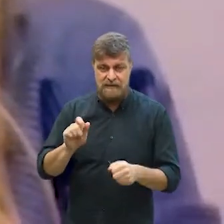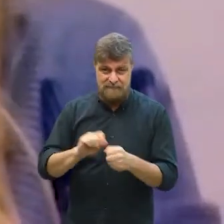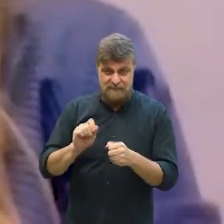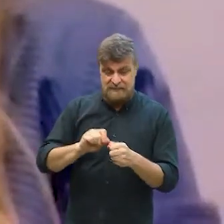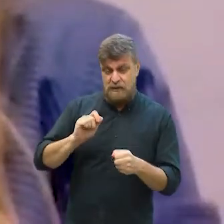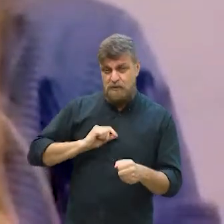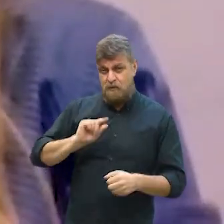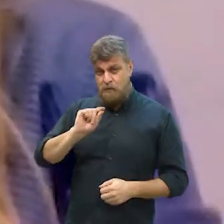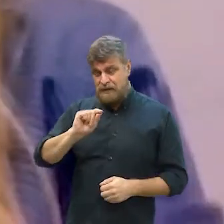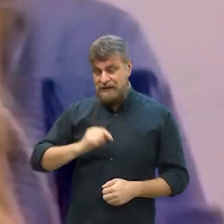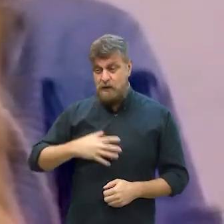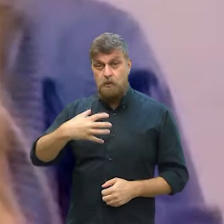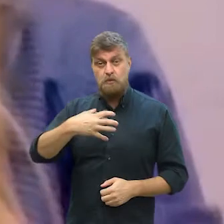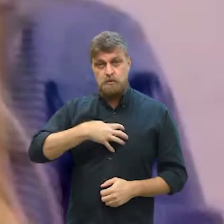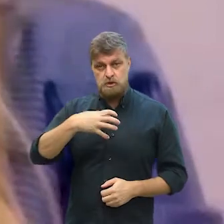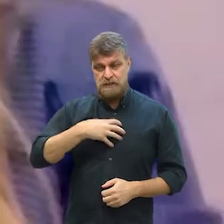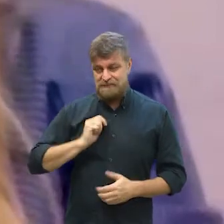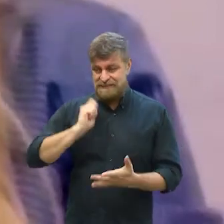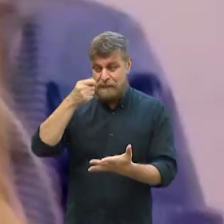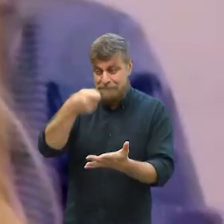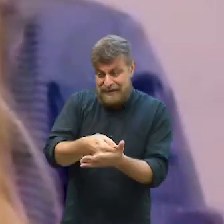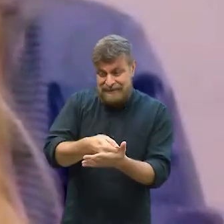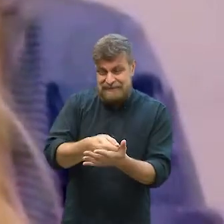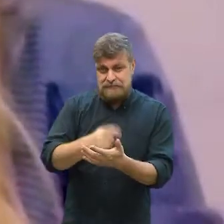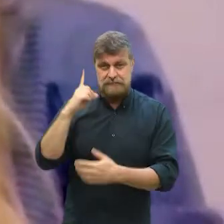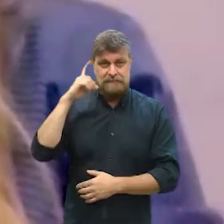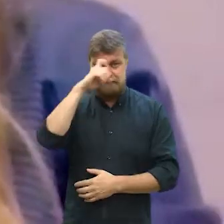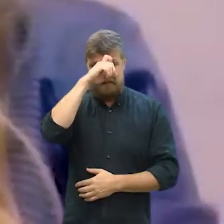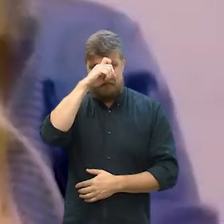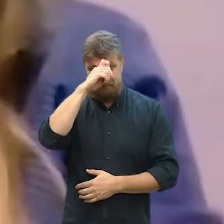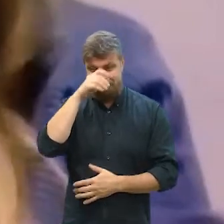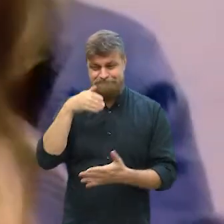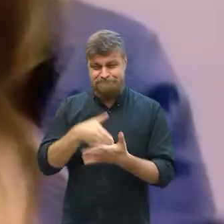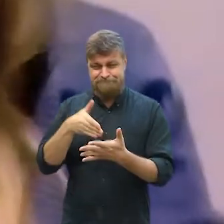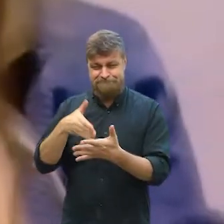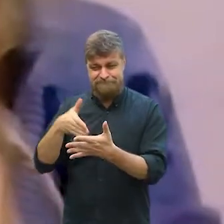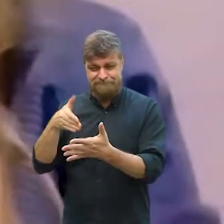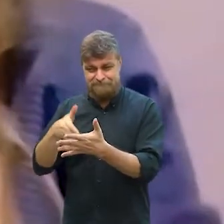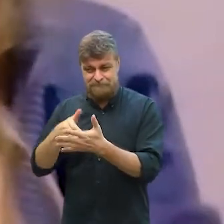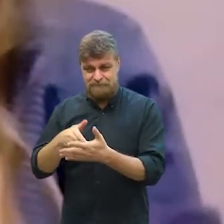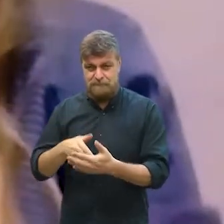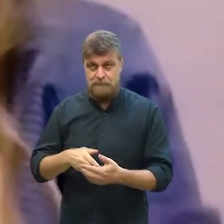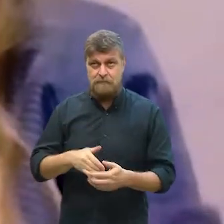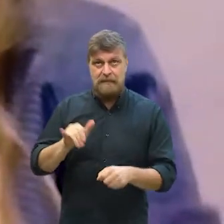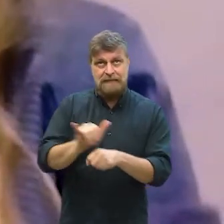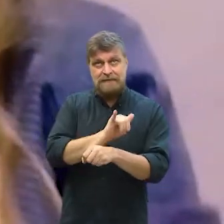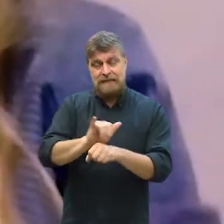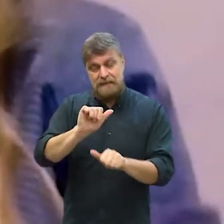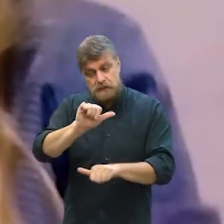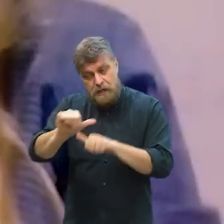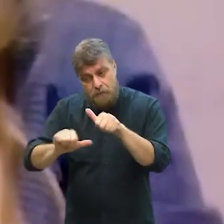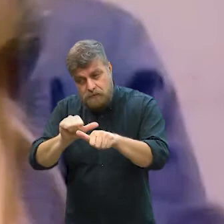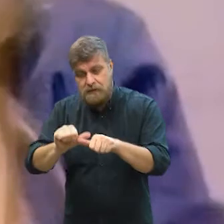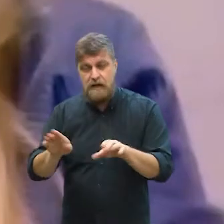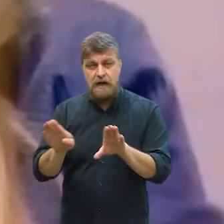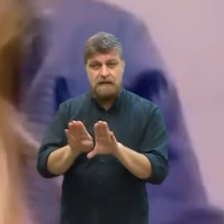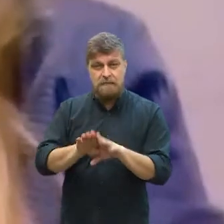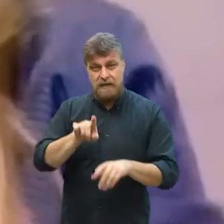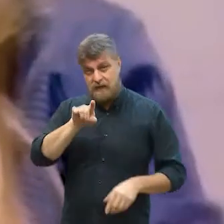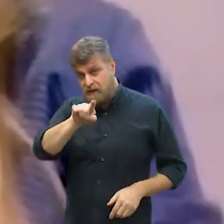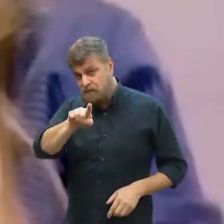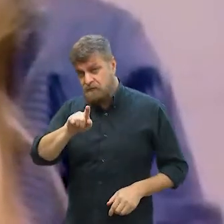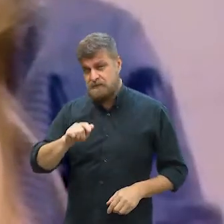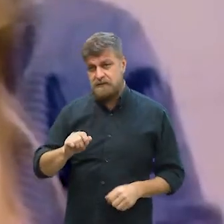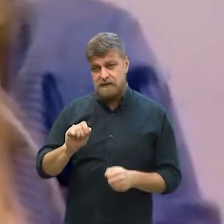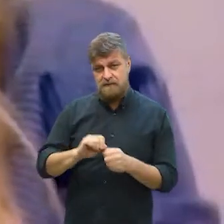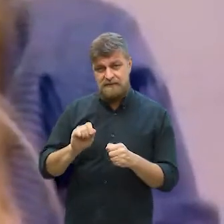sua precificação e a maneira de pagamento que você está implementando também não está de acordo com as expectativas do público-alvo, pode ser que